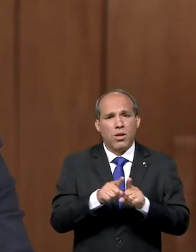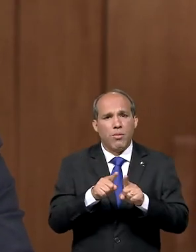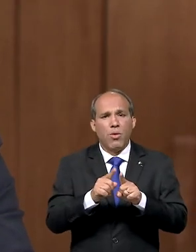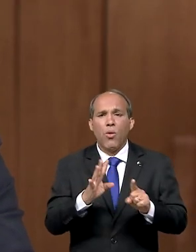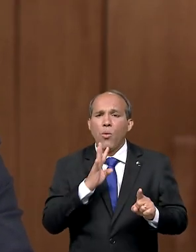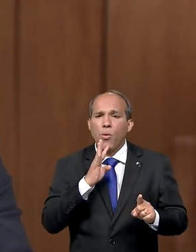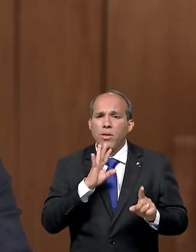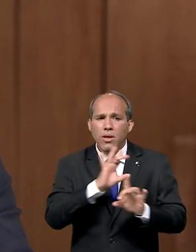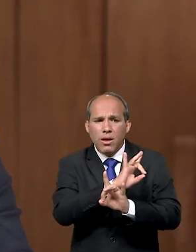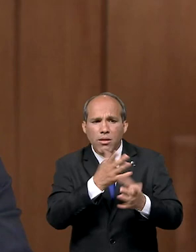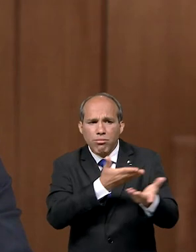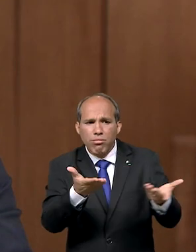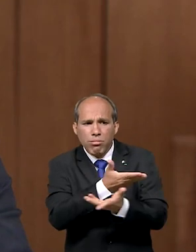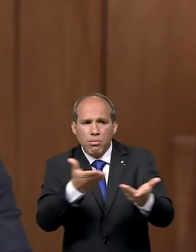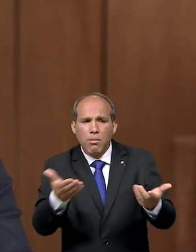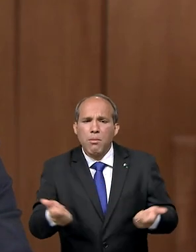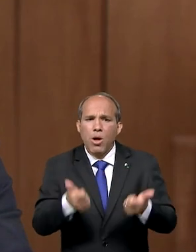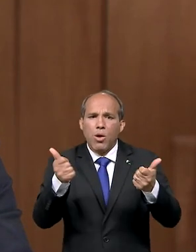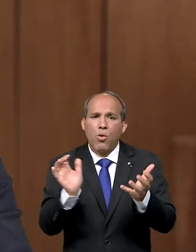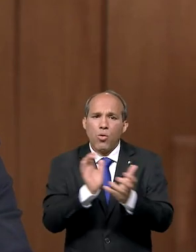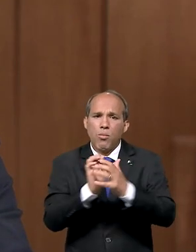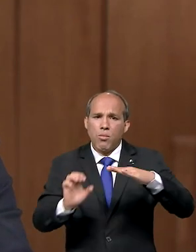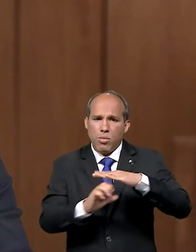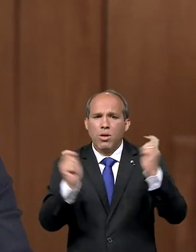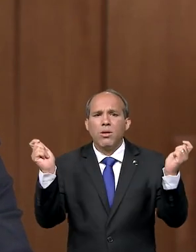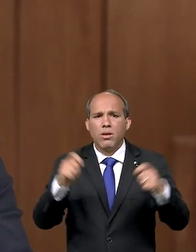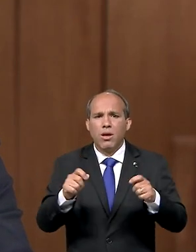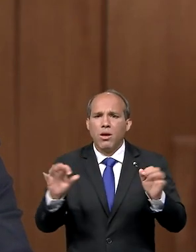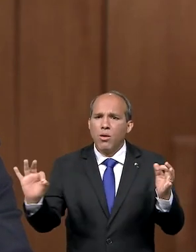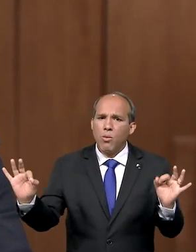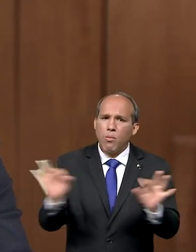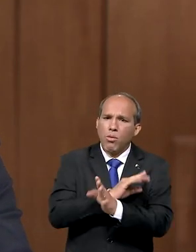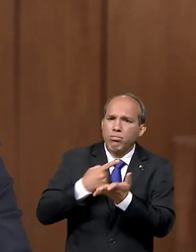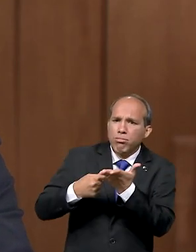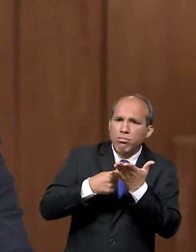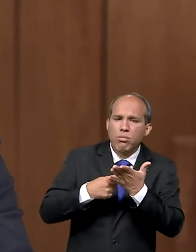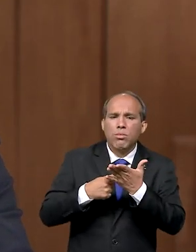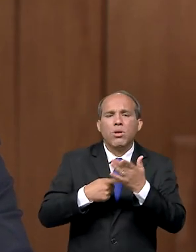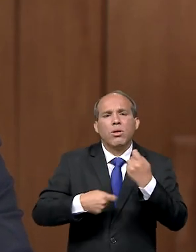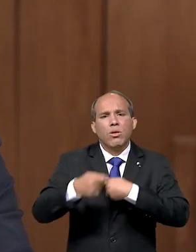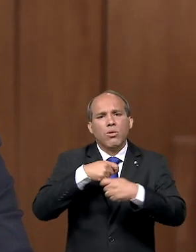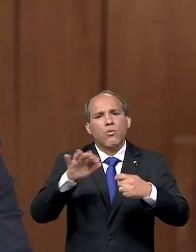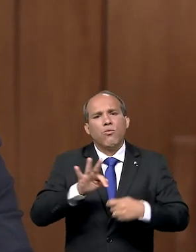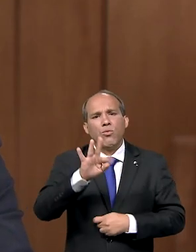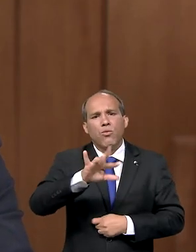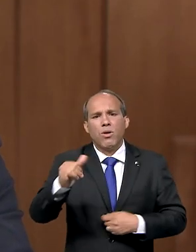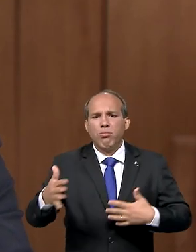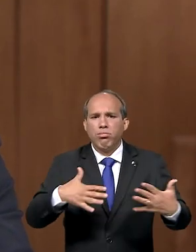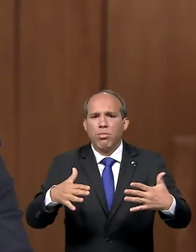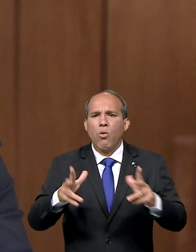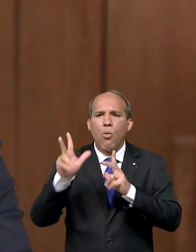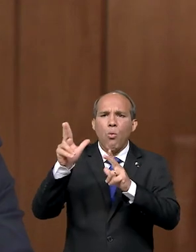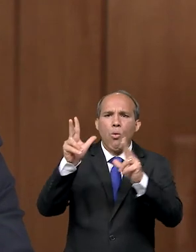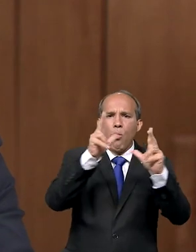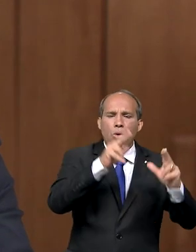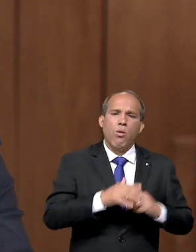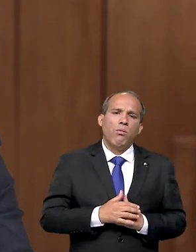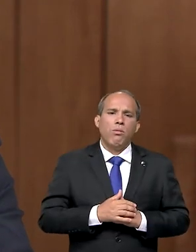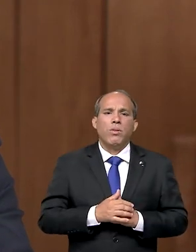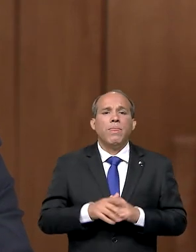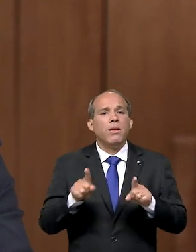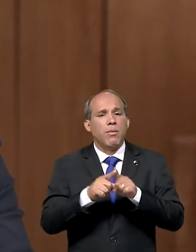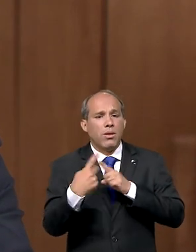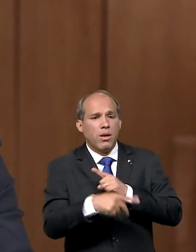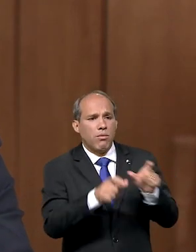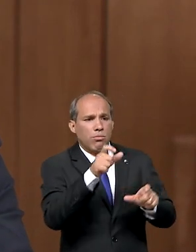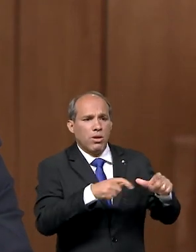Ao se conhecerem melhor, nossos empresários poderão fechar negócios que resultarão em ganhos recíprocos, inclusive